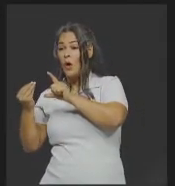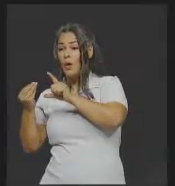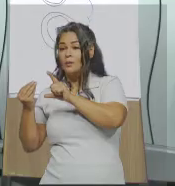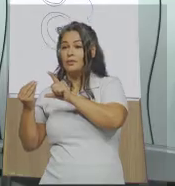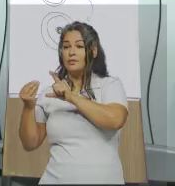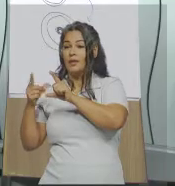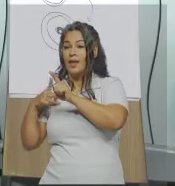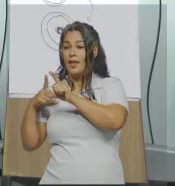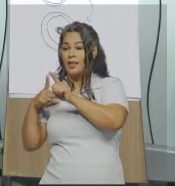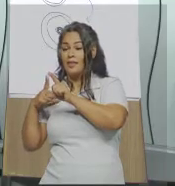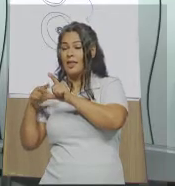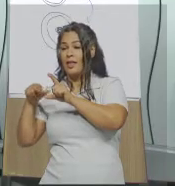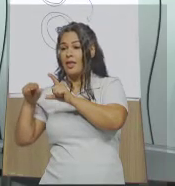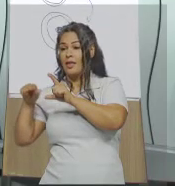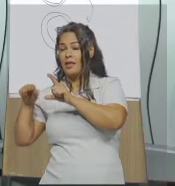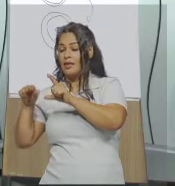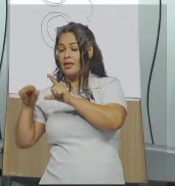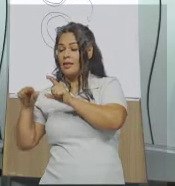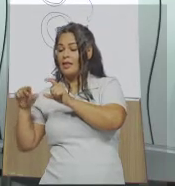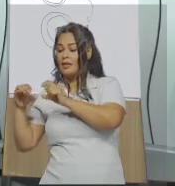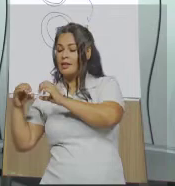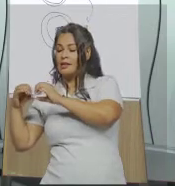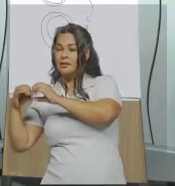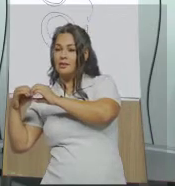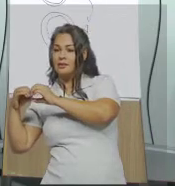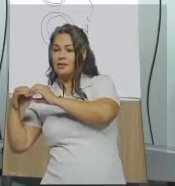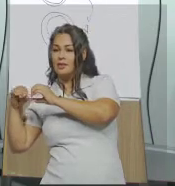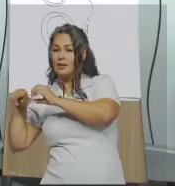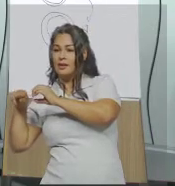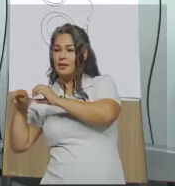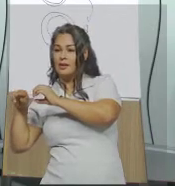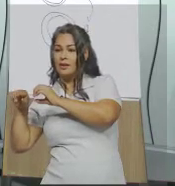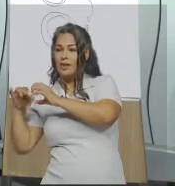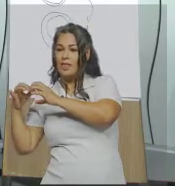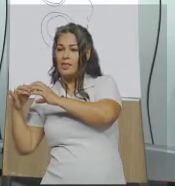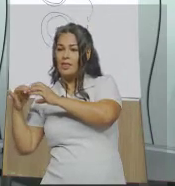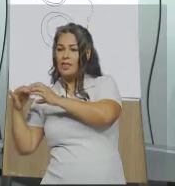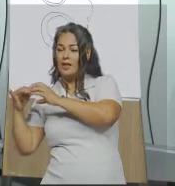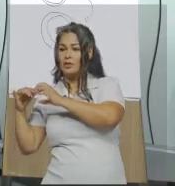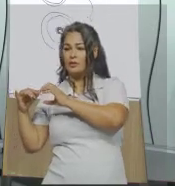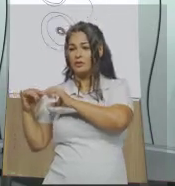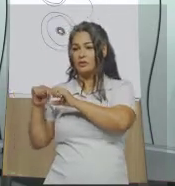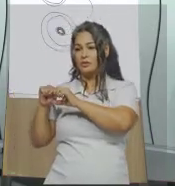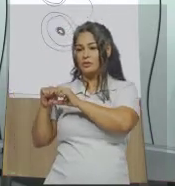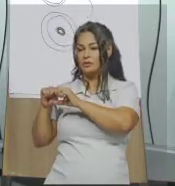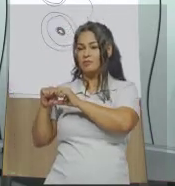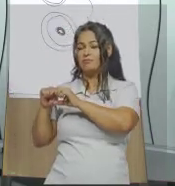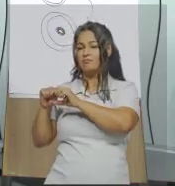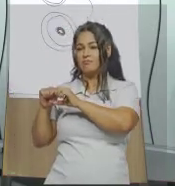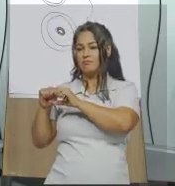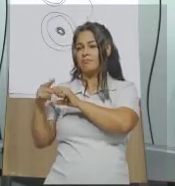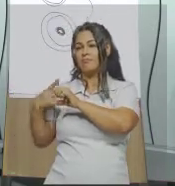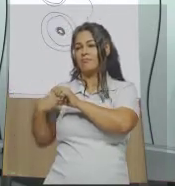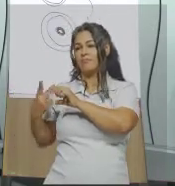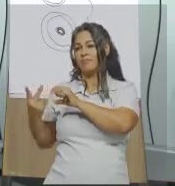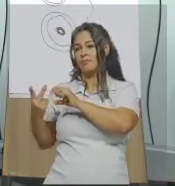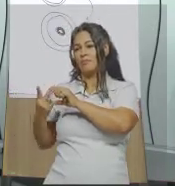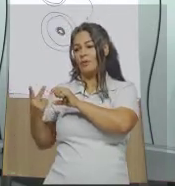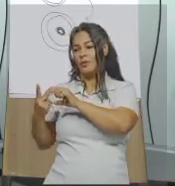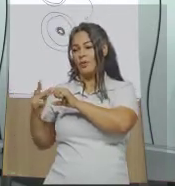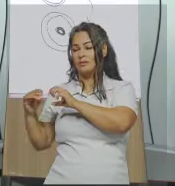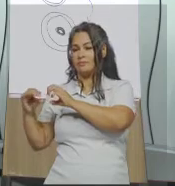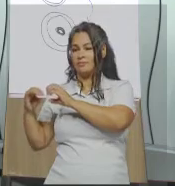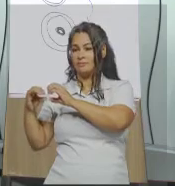em neurohipófise e adenohipófise. Isso aí que nós chamamos de 2 lobos. Então a gente tem a neurohipófise e